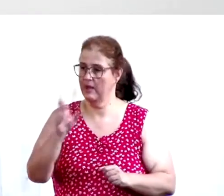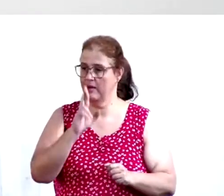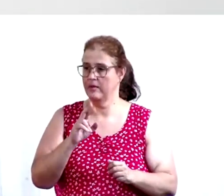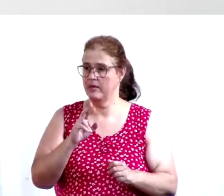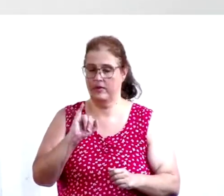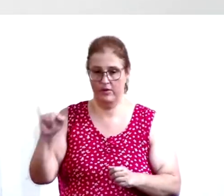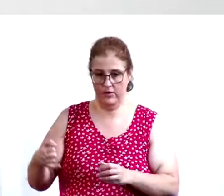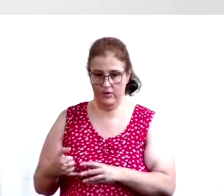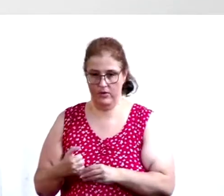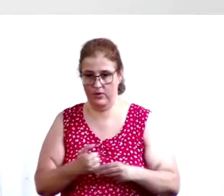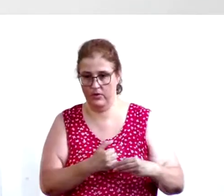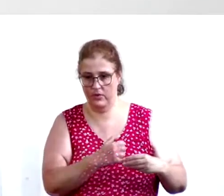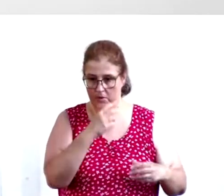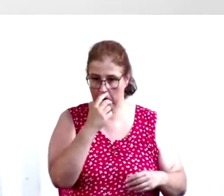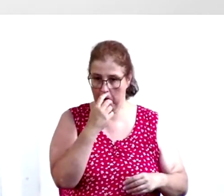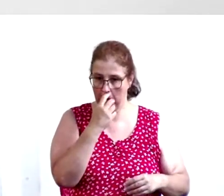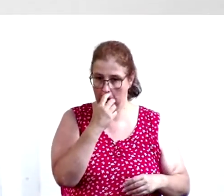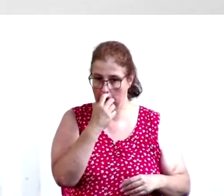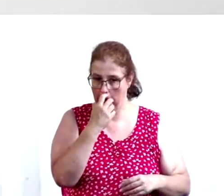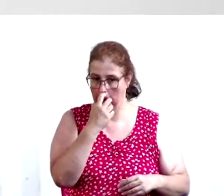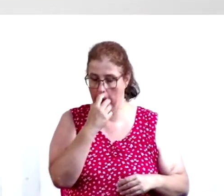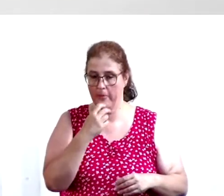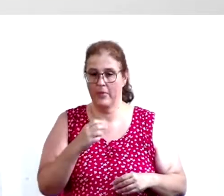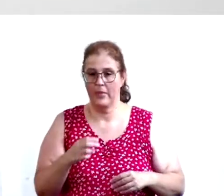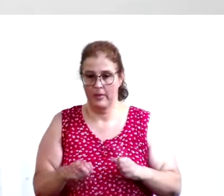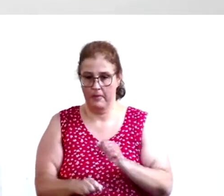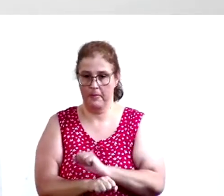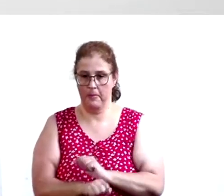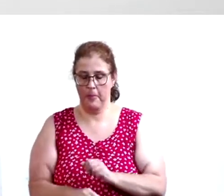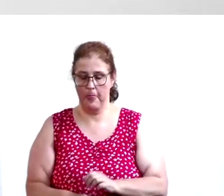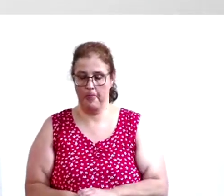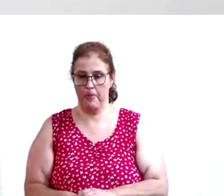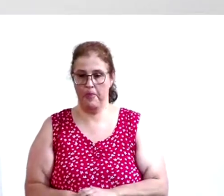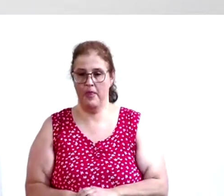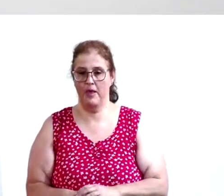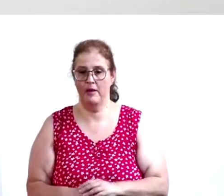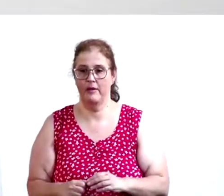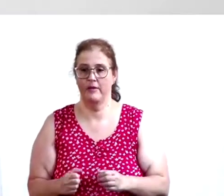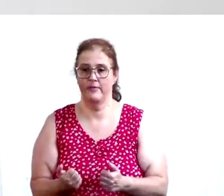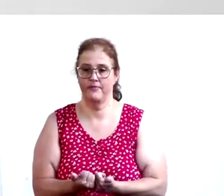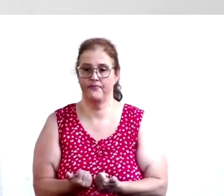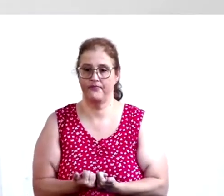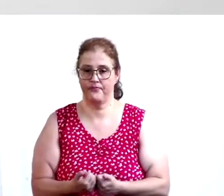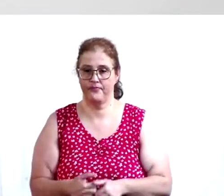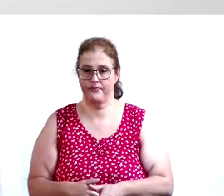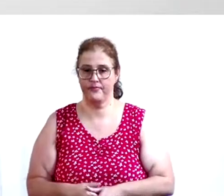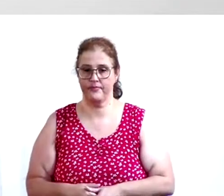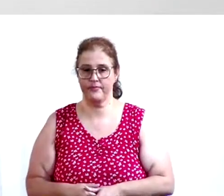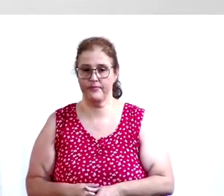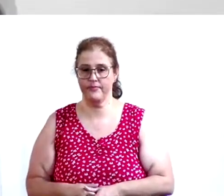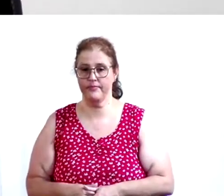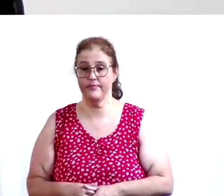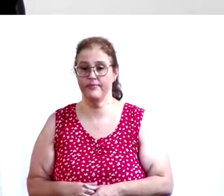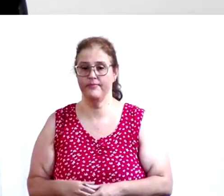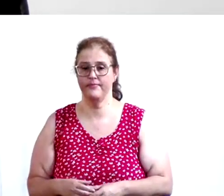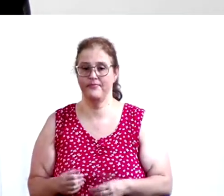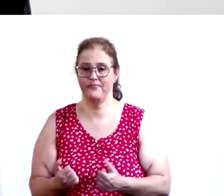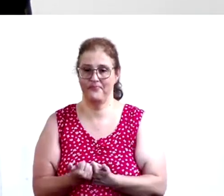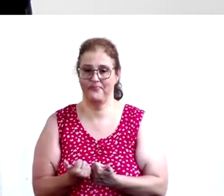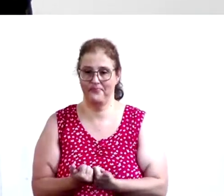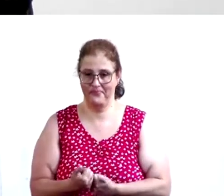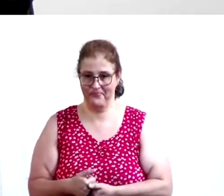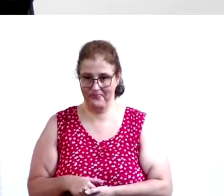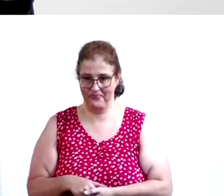a gente vai adorar a Deus também, tá? A gente também vai adorar a Deus, a gente vai adorar a Deus também. E Josué disse,